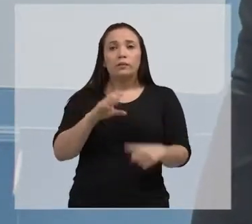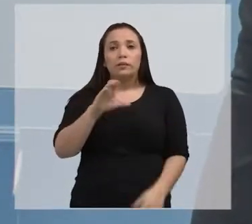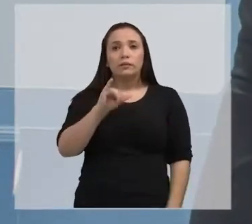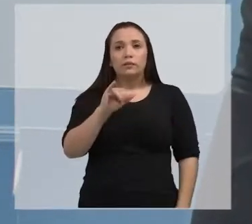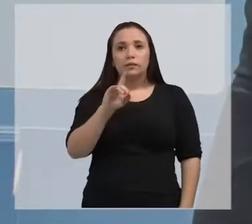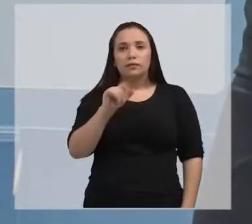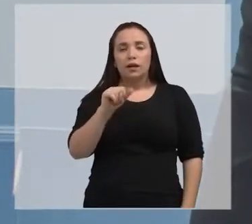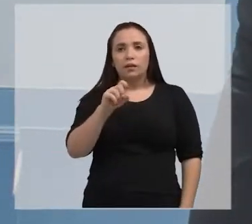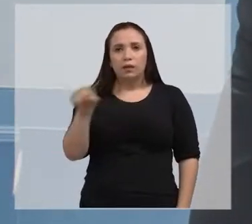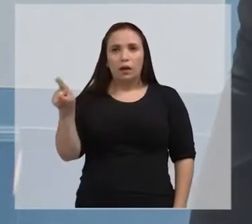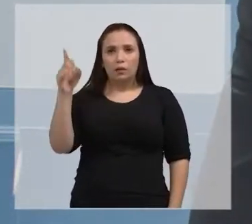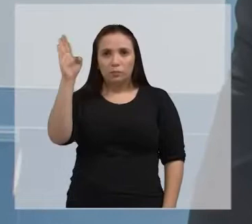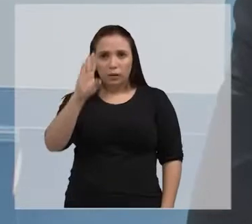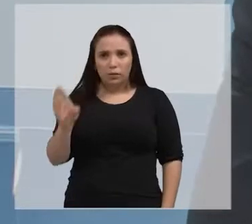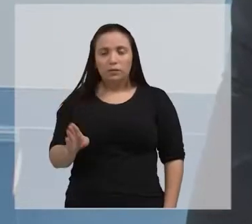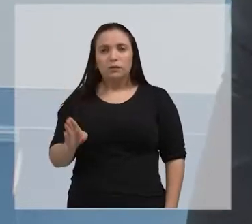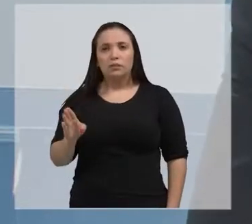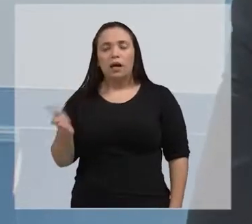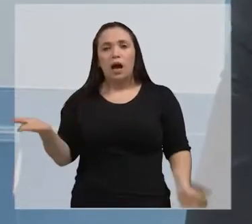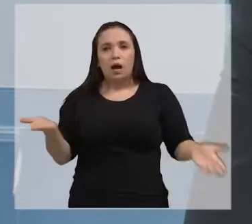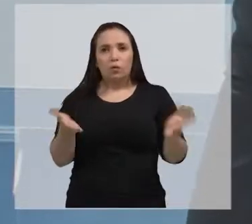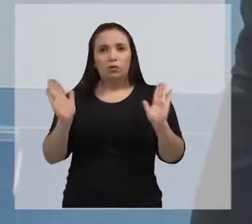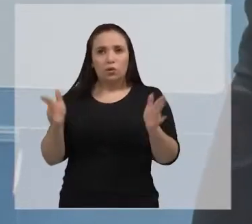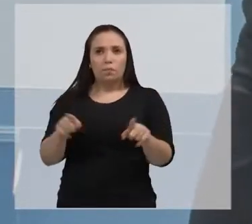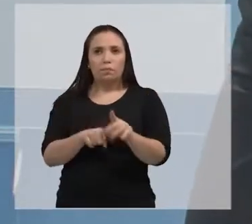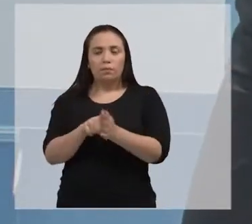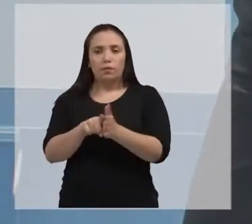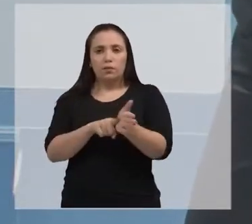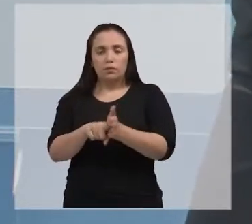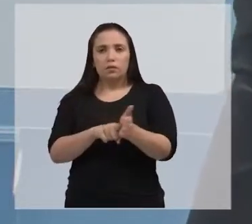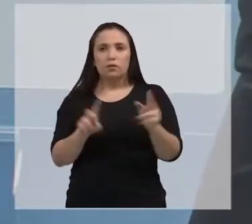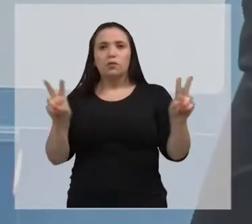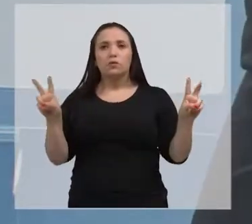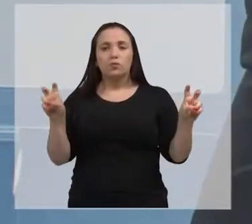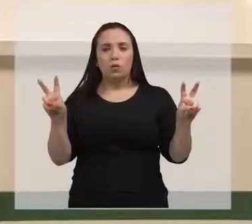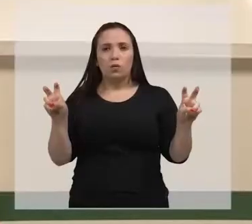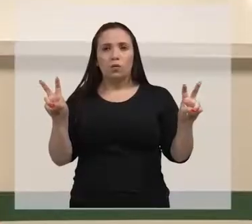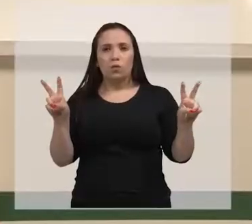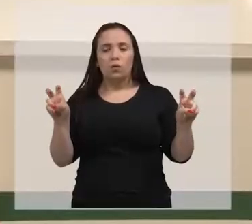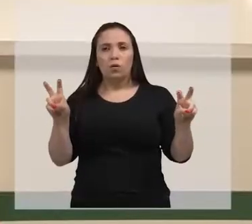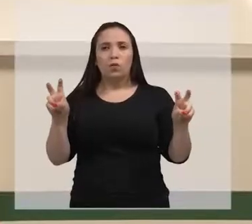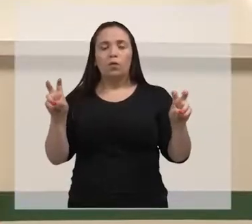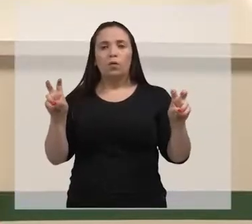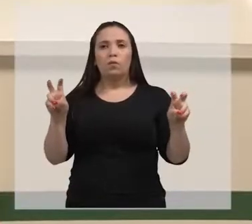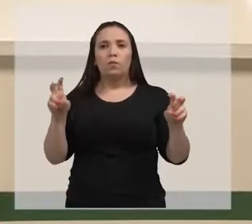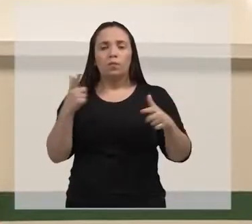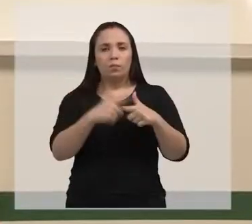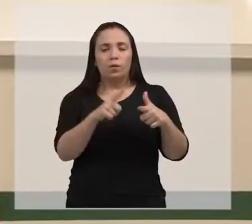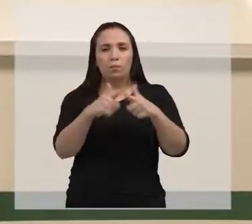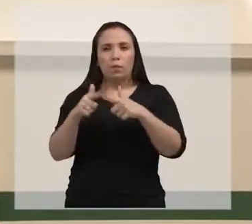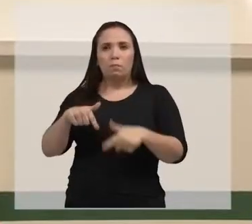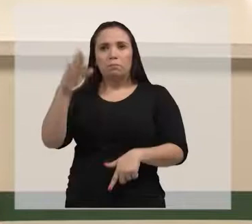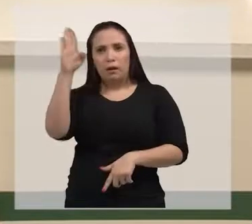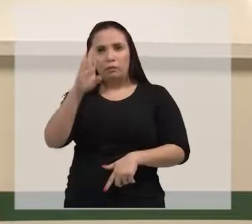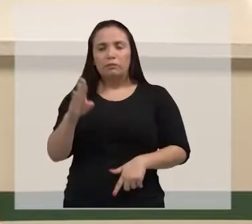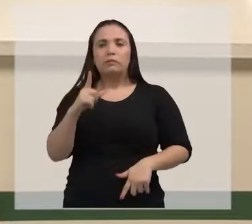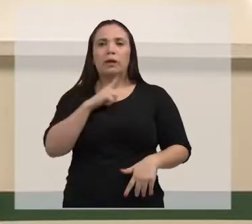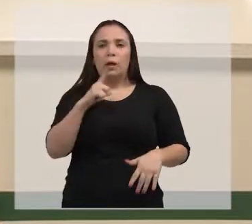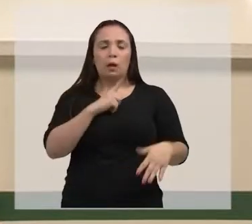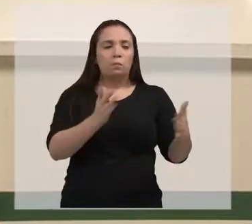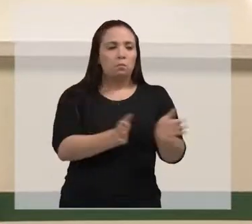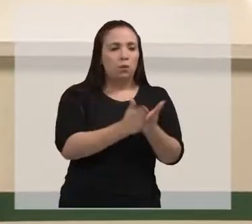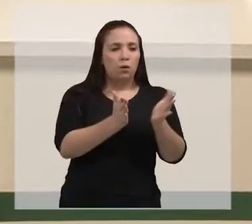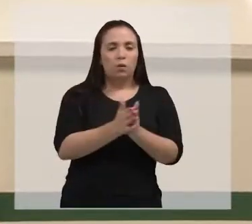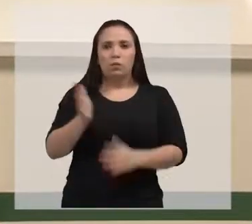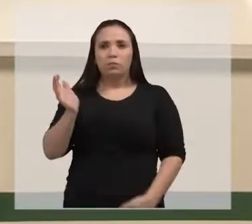brasileiro, geralmente, a grande população brasileira, saiu agora na pesquisa, foi Luiz, sobre a desigualdade no Brasil. Ela só aumenta, né? Só aumenta. Só